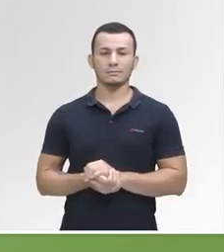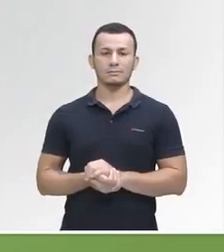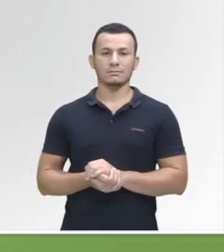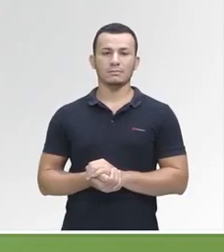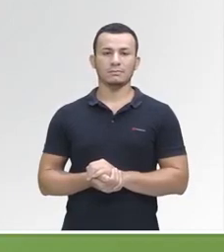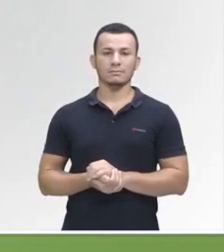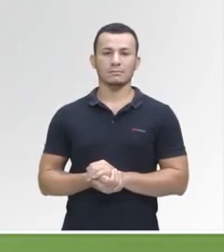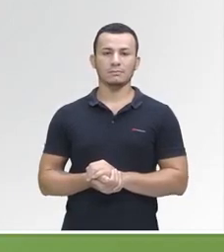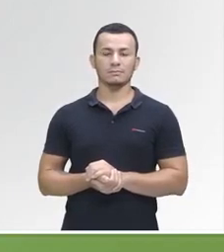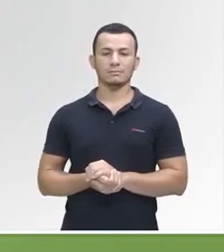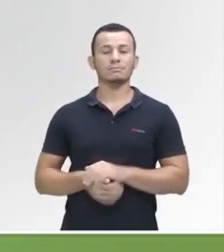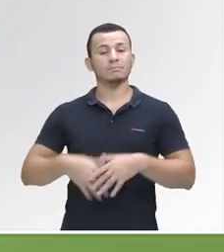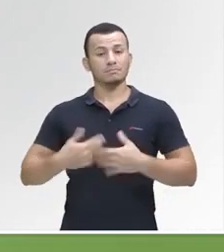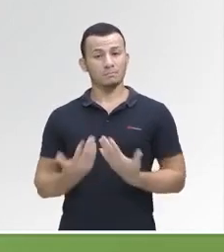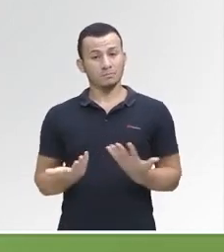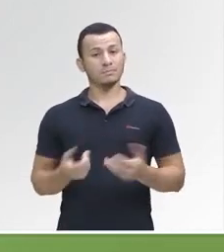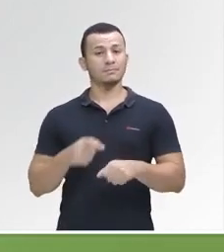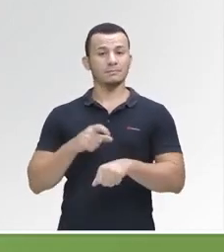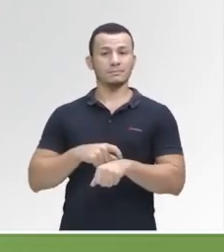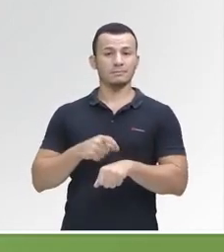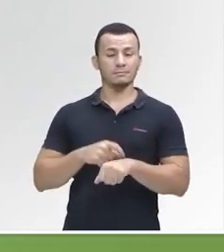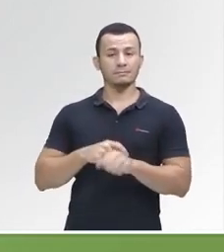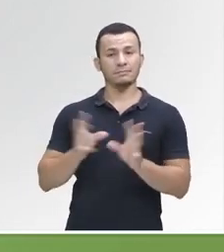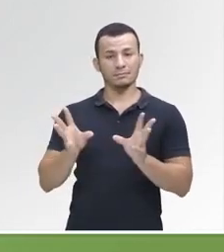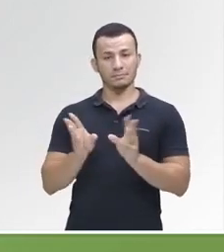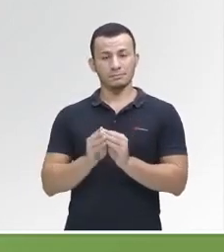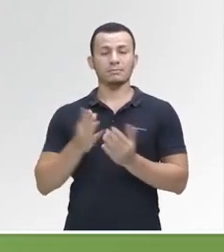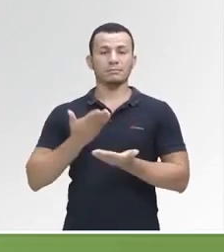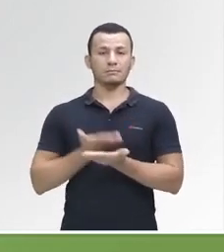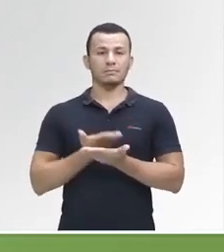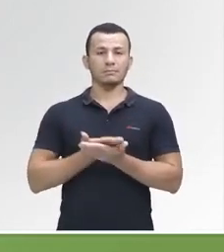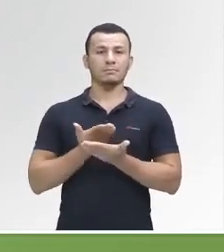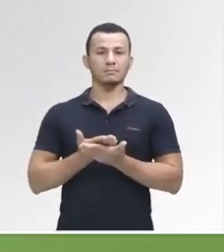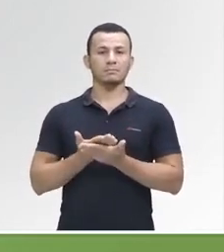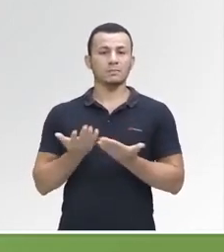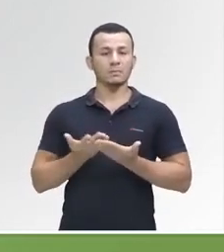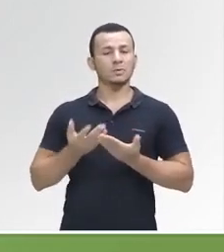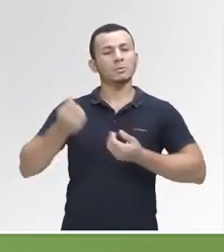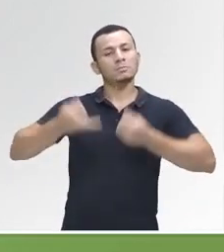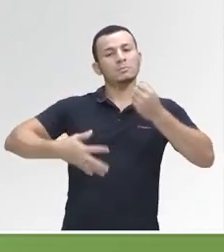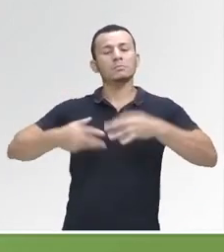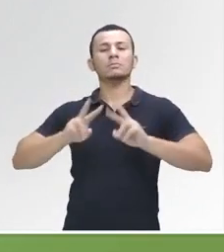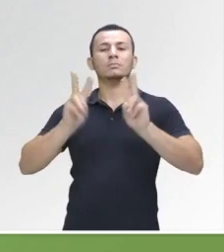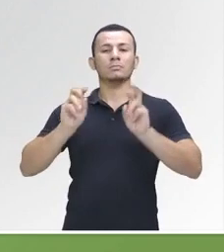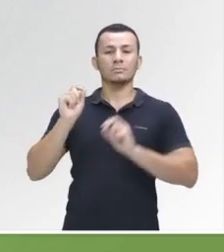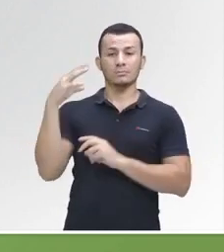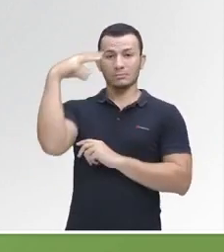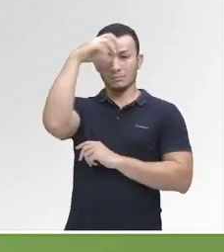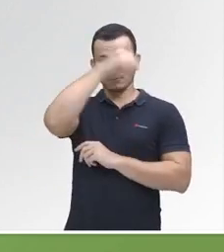Então, chegamos ao nosso resumo. Vamos ver o que nós aprendemos nessa aula.